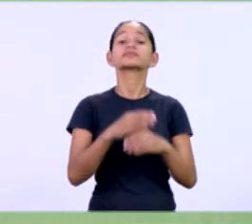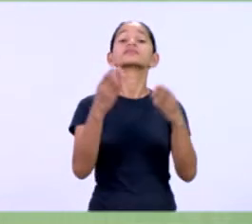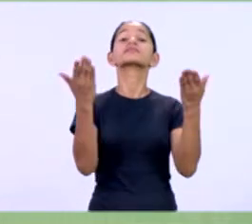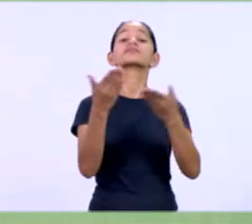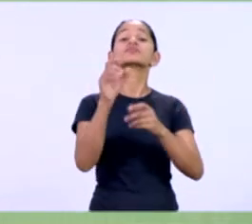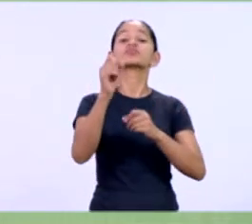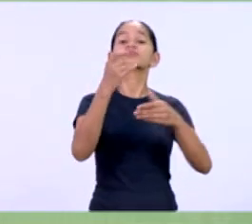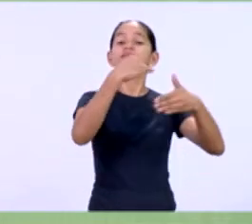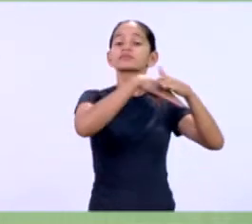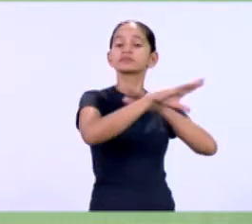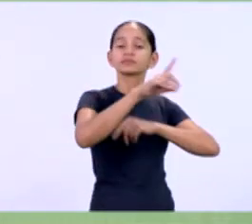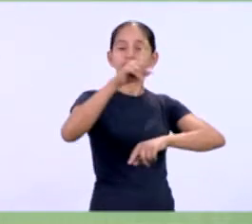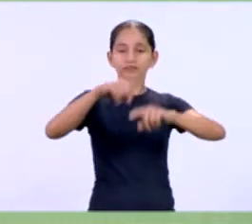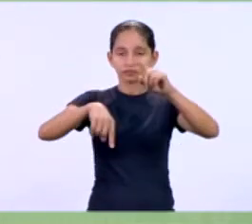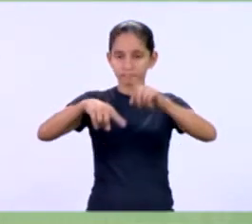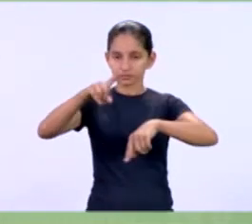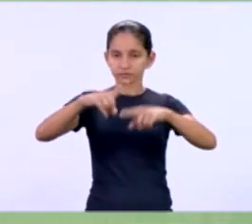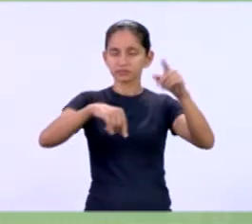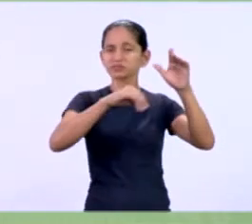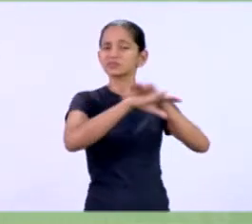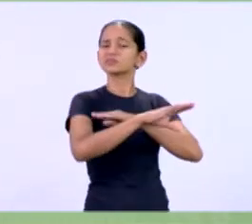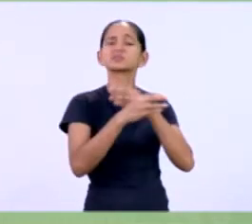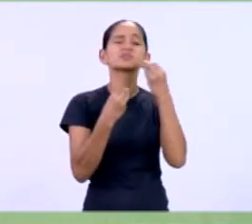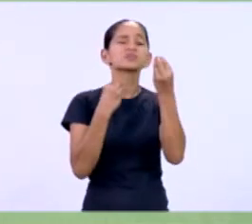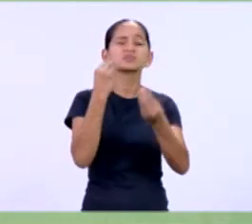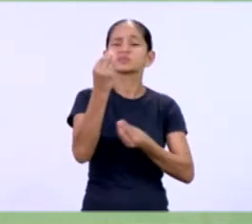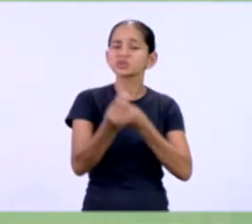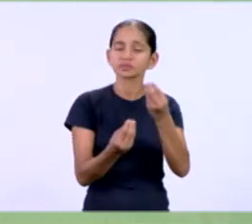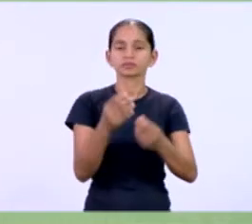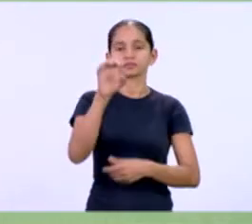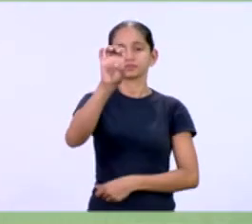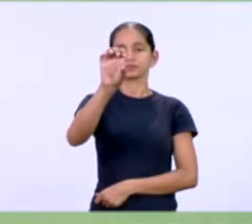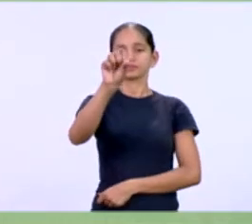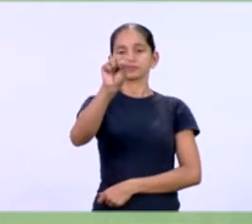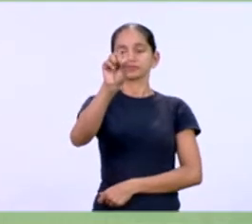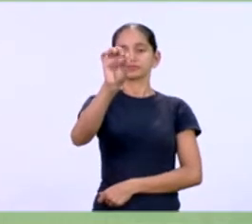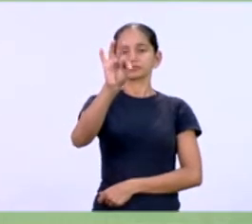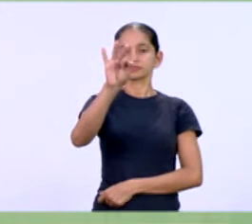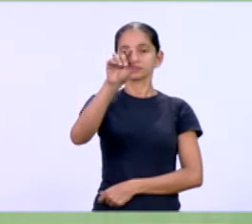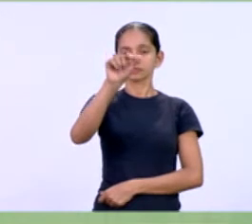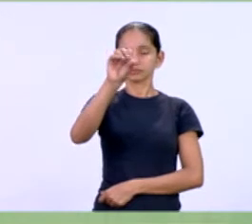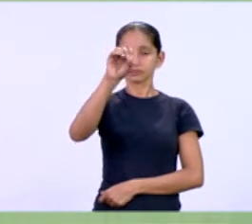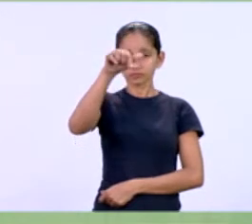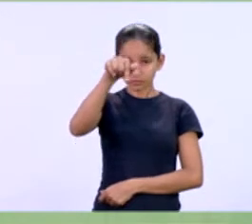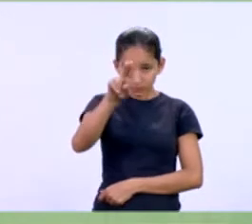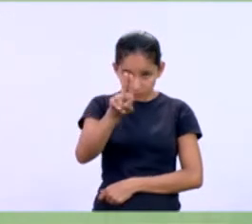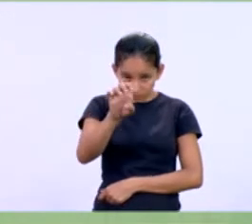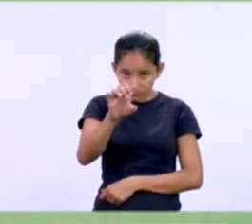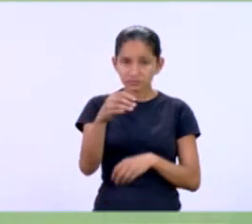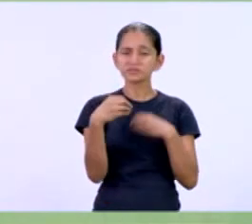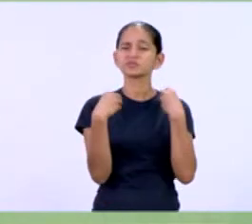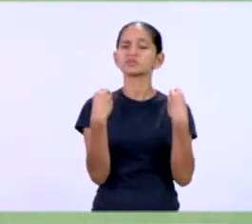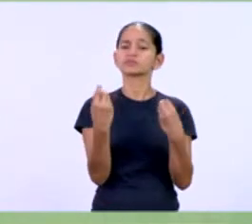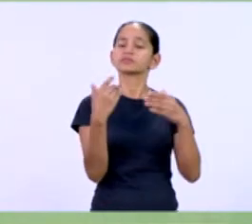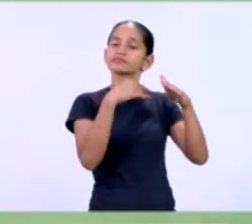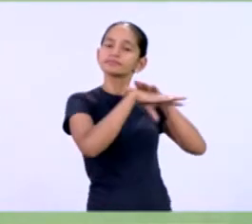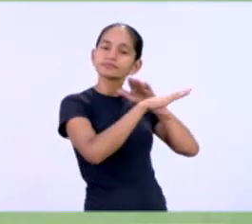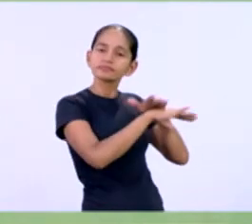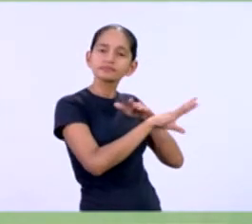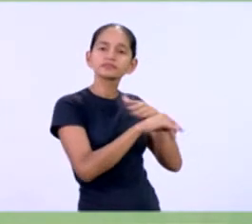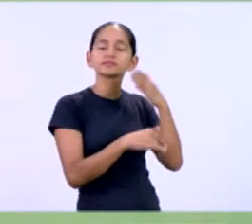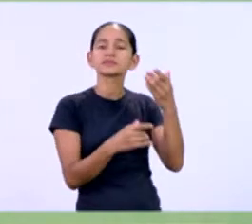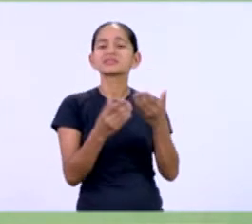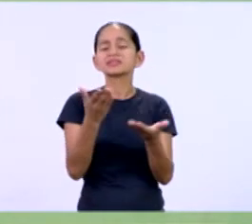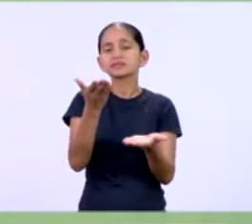Estoques. Muitas pessoas não sabem como é fundamental o controle adequado do estoque. Qualquer desequilíbrio